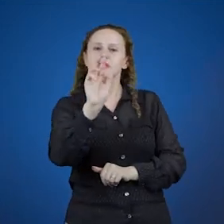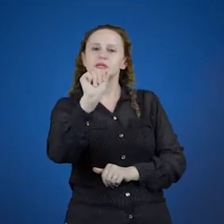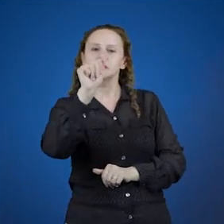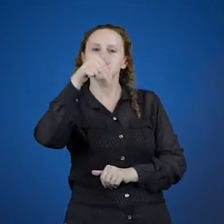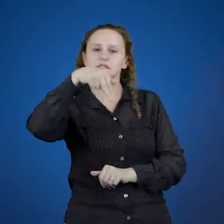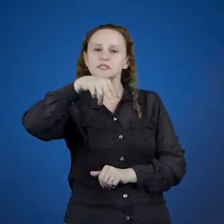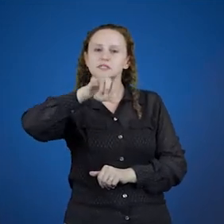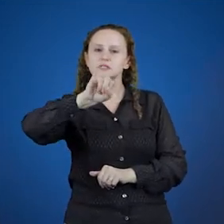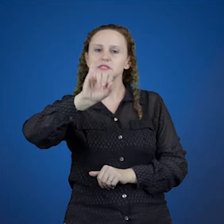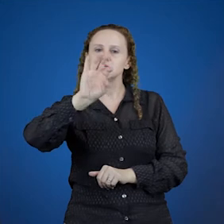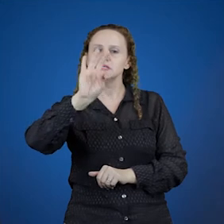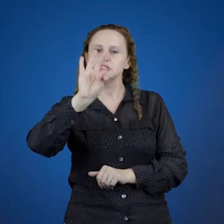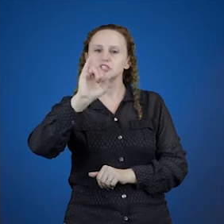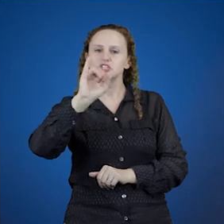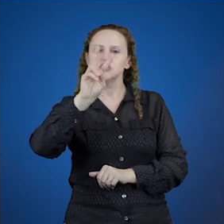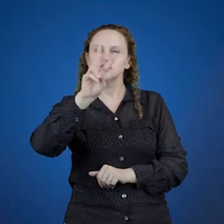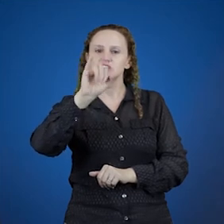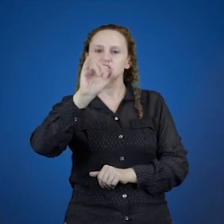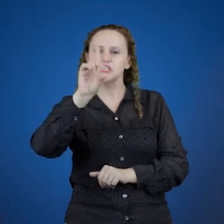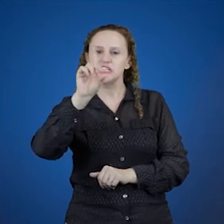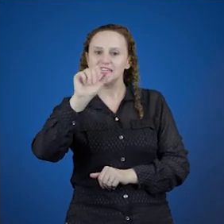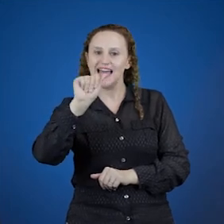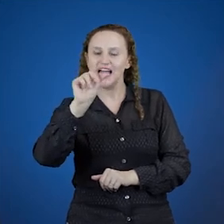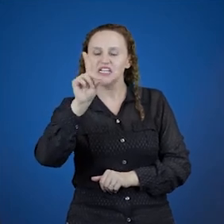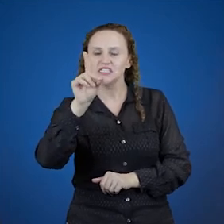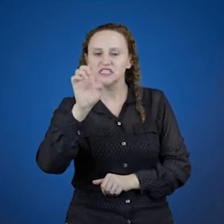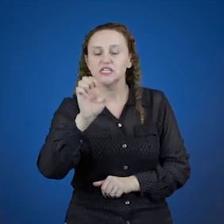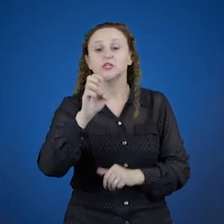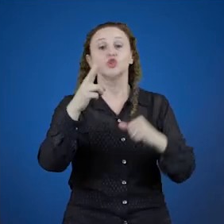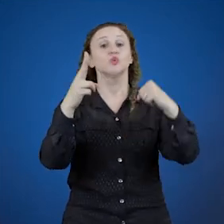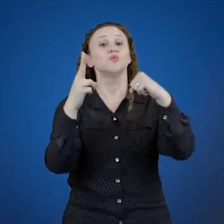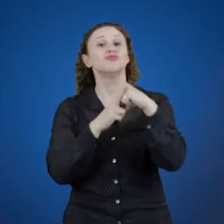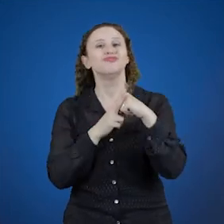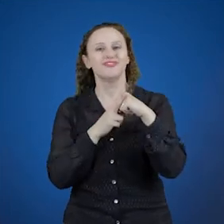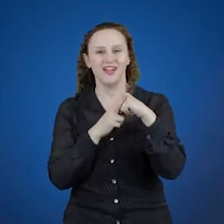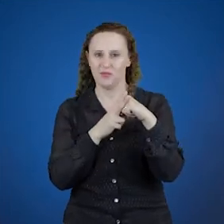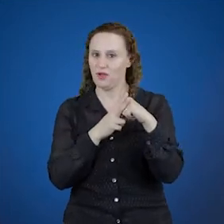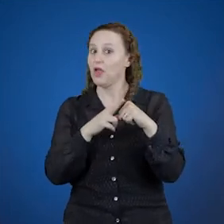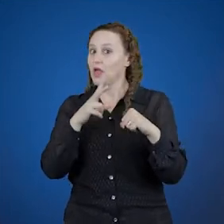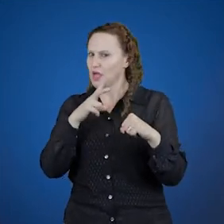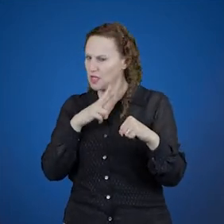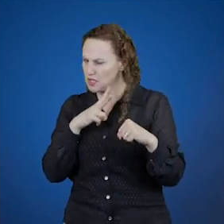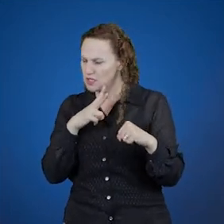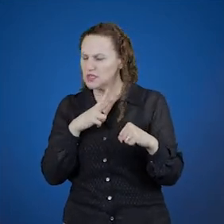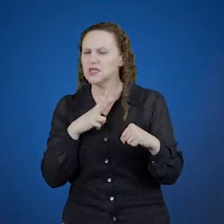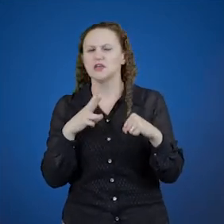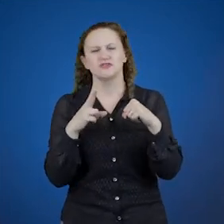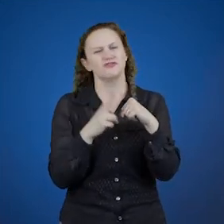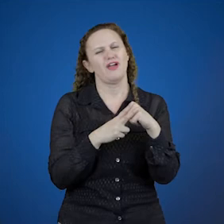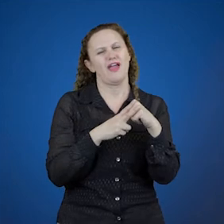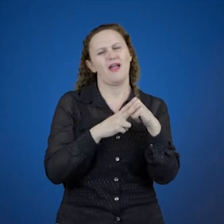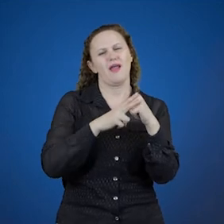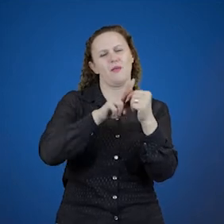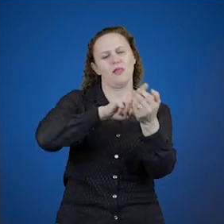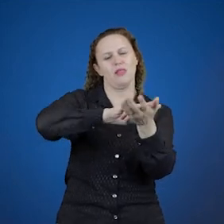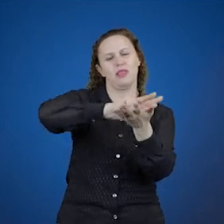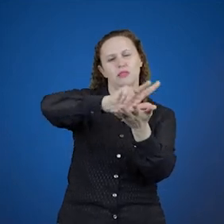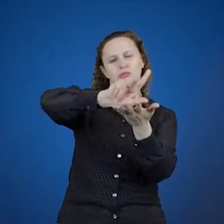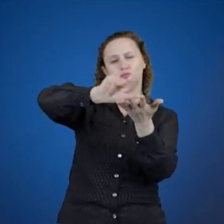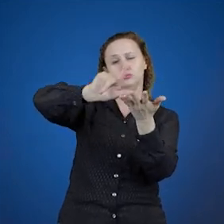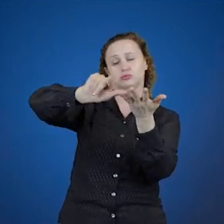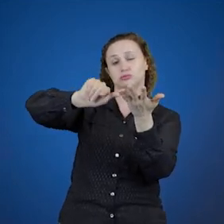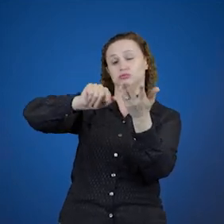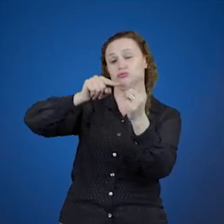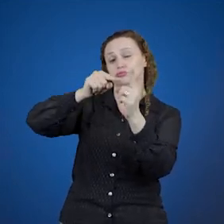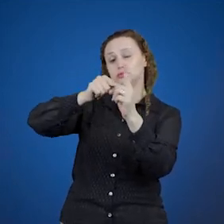dois grandes grupos de verbos na Língua Portuguesa e também no latim temos os verbos são chamados de verbos de pregação